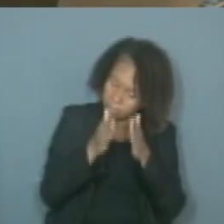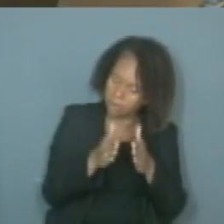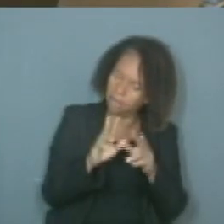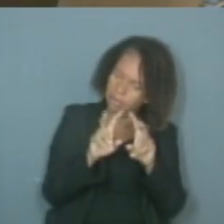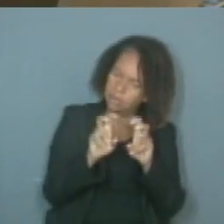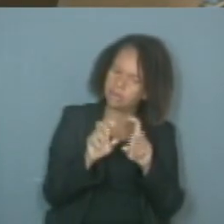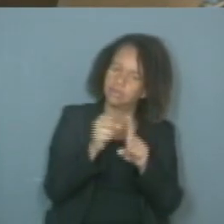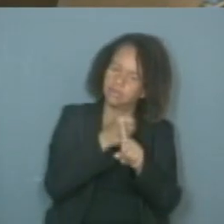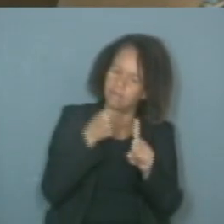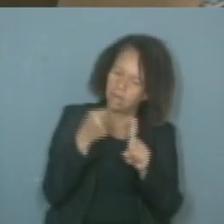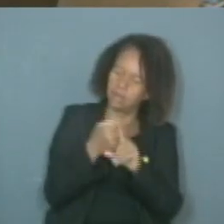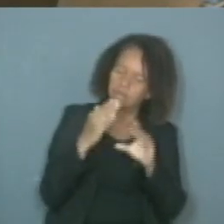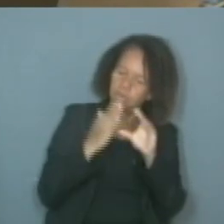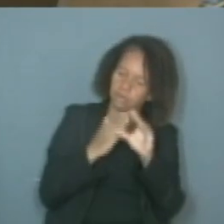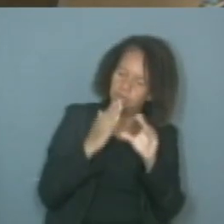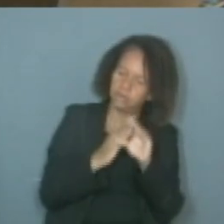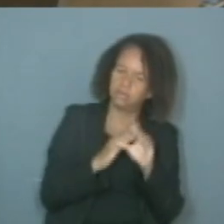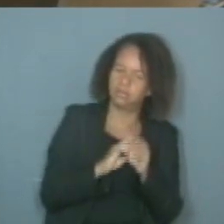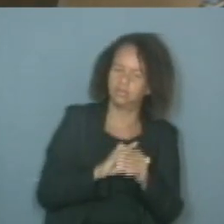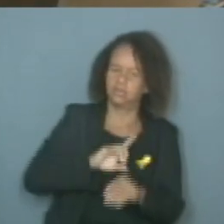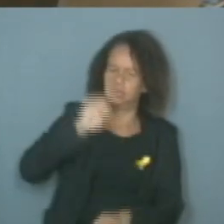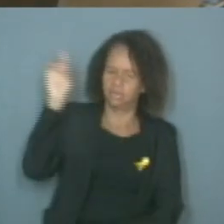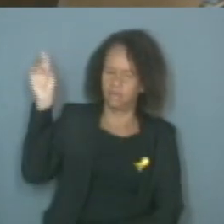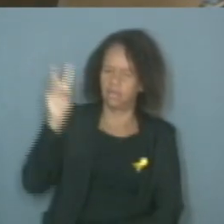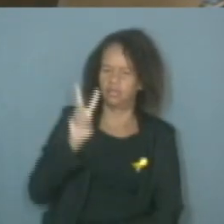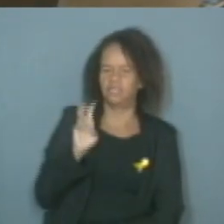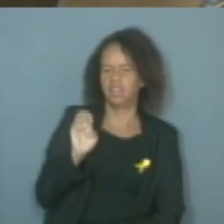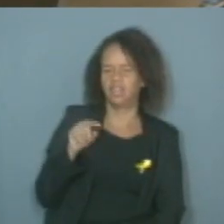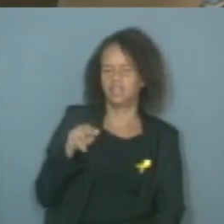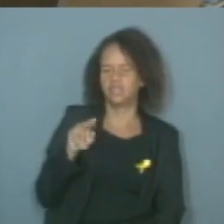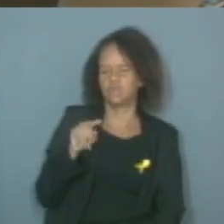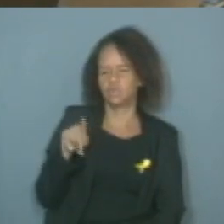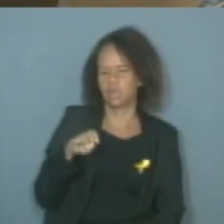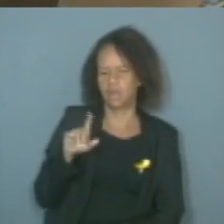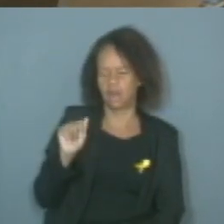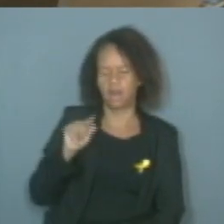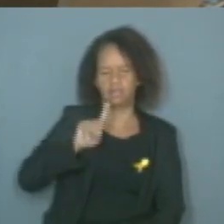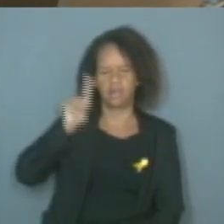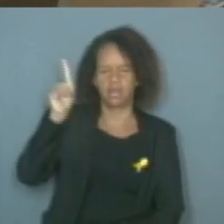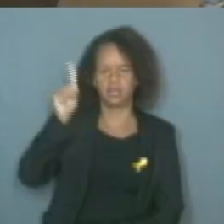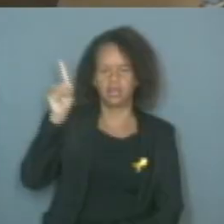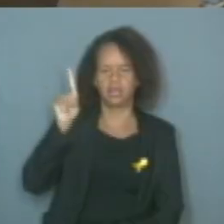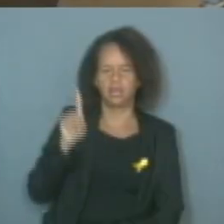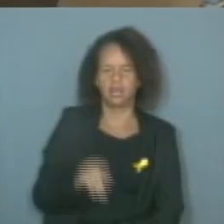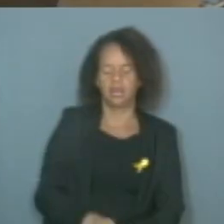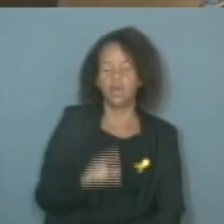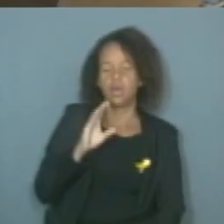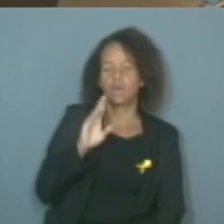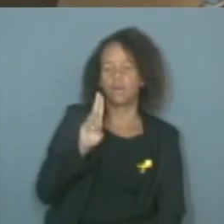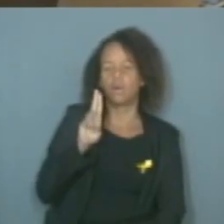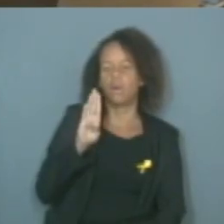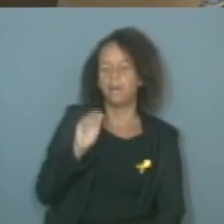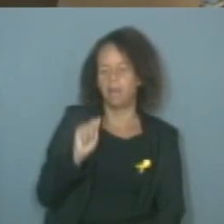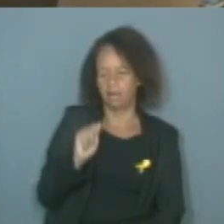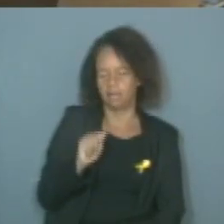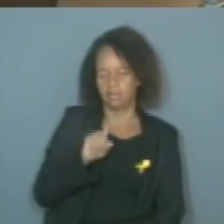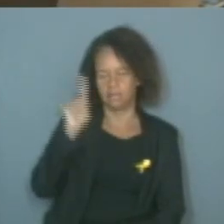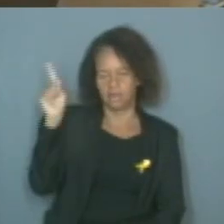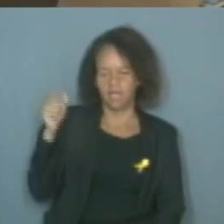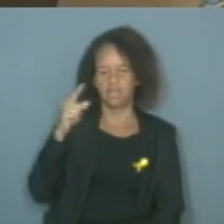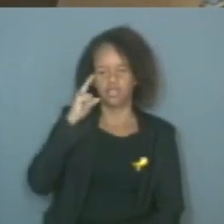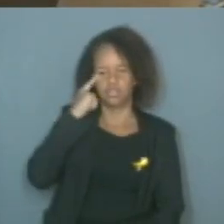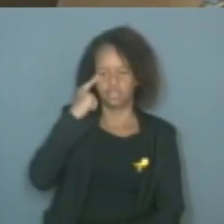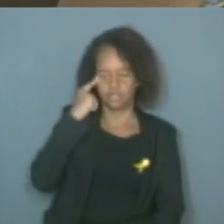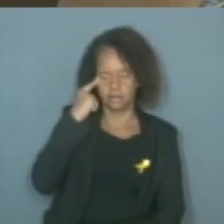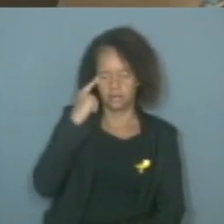do socialismo, do comunismo, vai lá na Venezuela, vai lá em Cuba, vai lá na